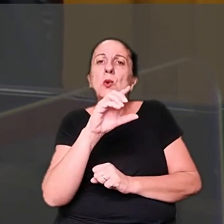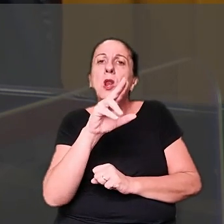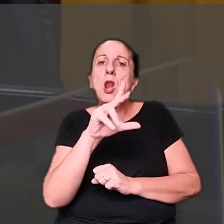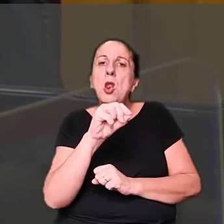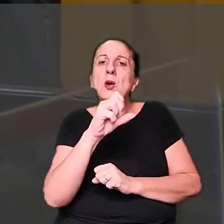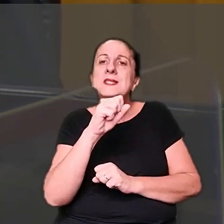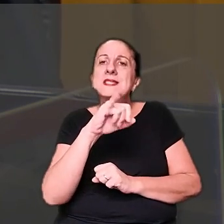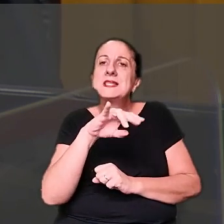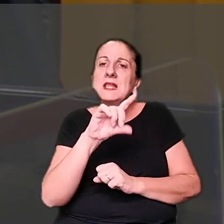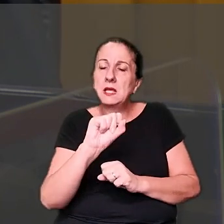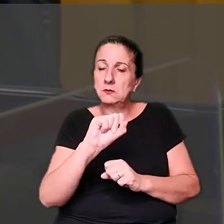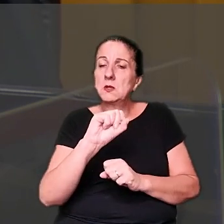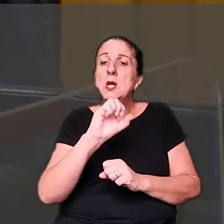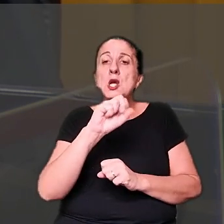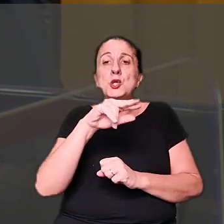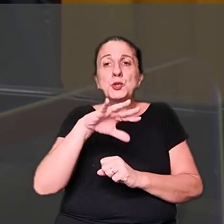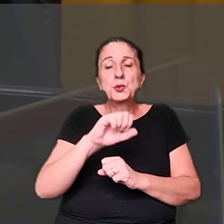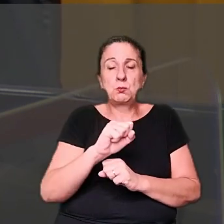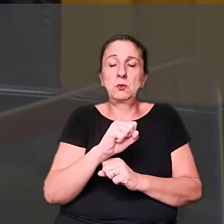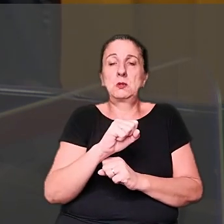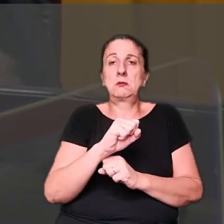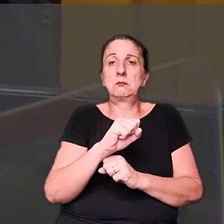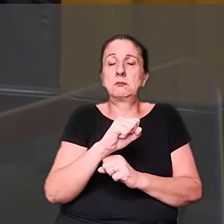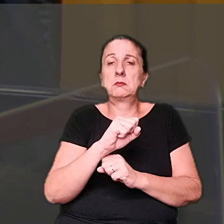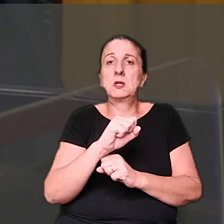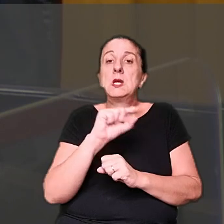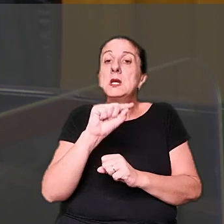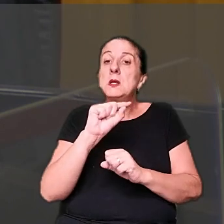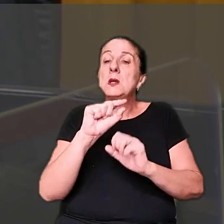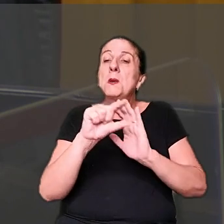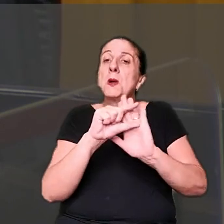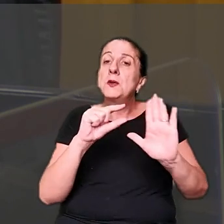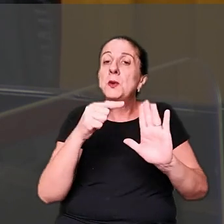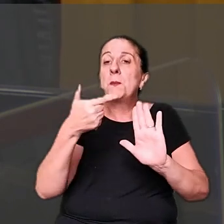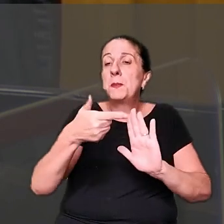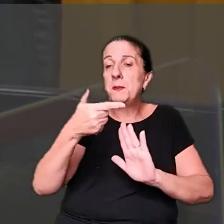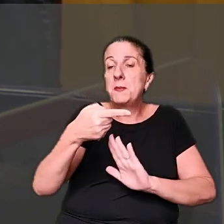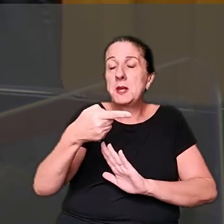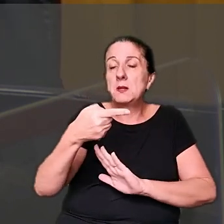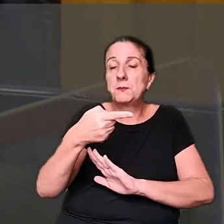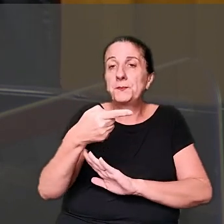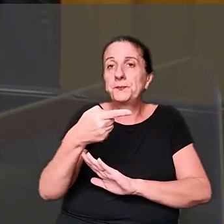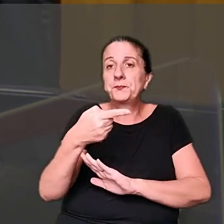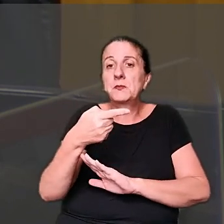integra o cálculo das horas extras, a súmula 132, inciso 1º, assim prescreve,